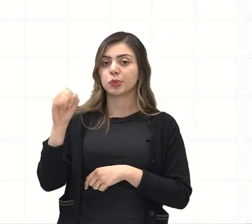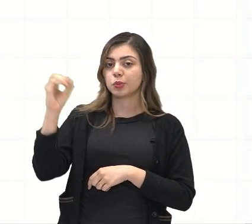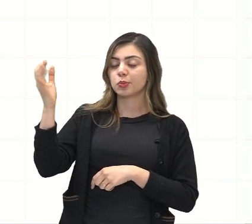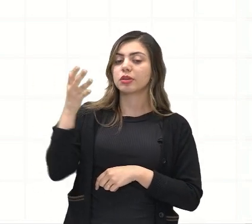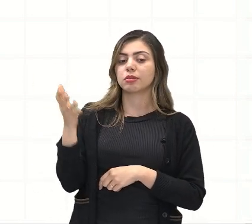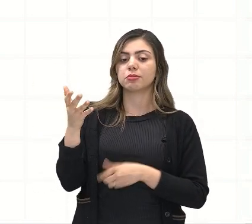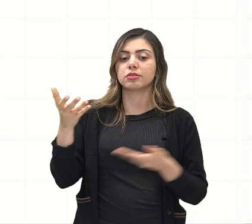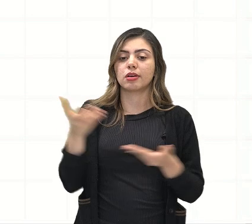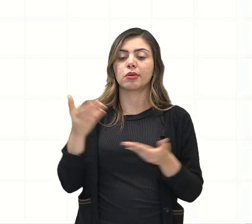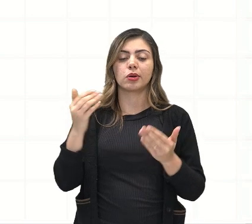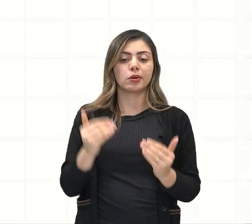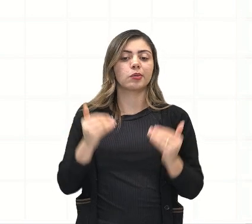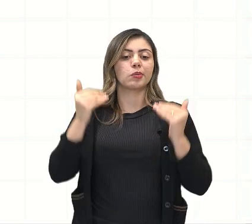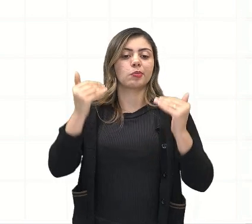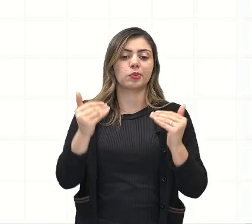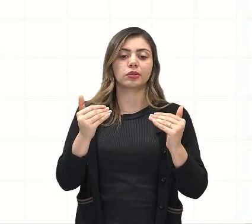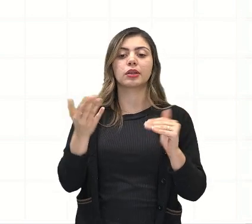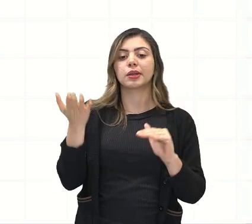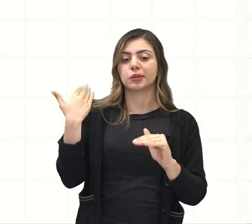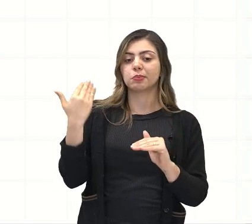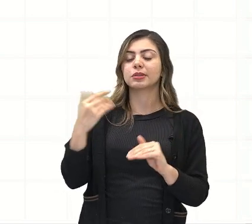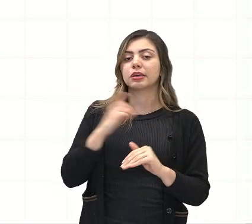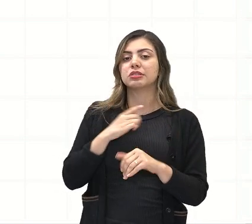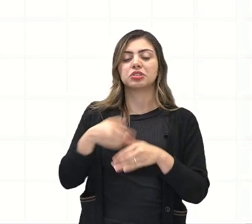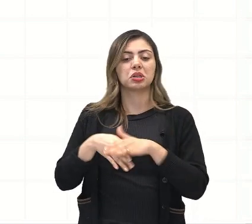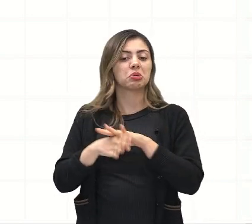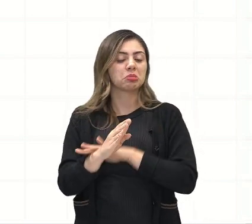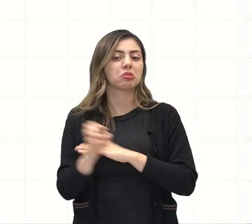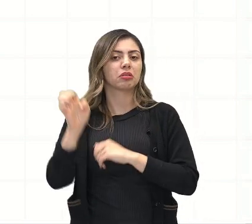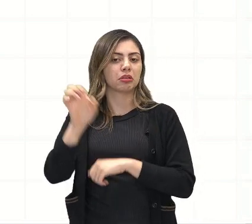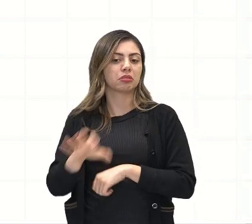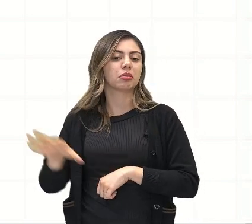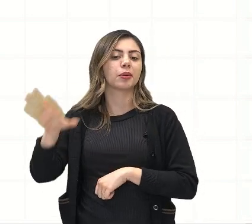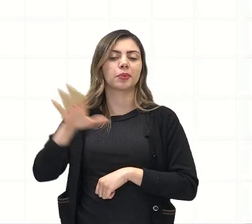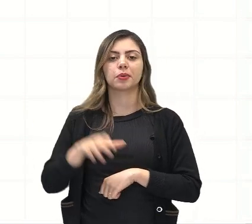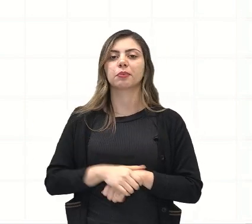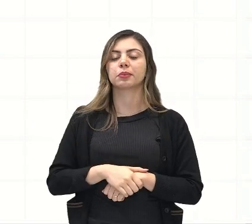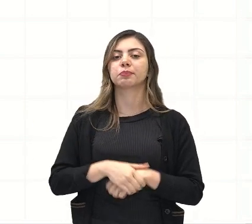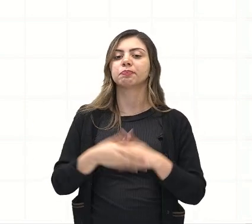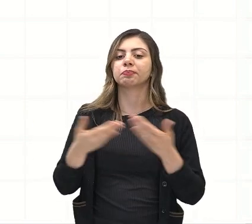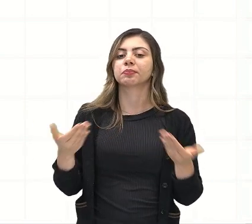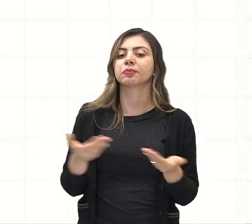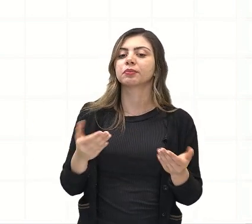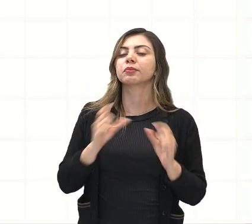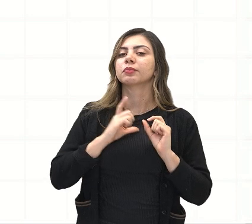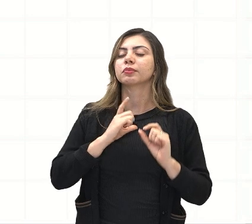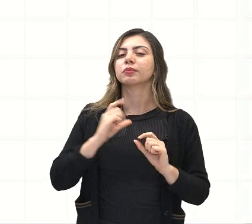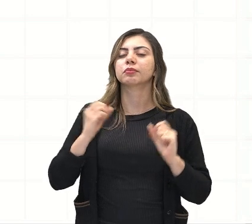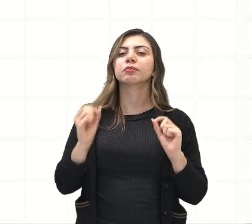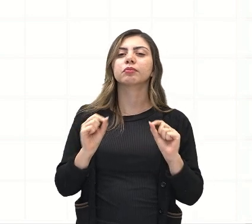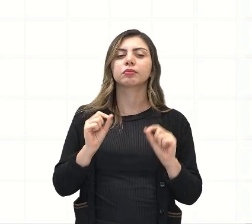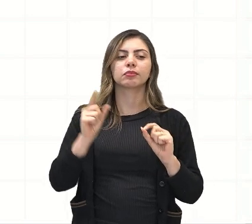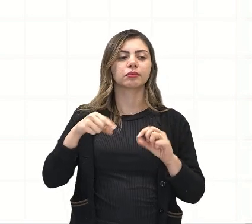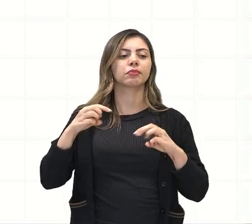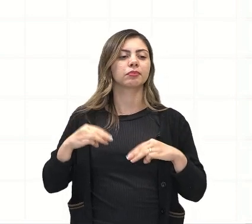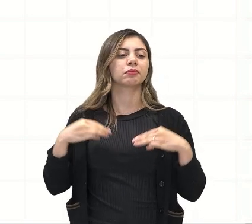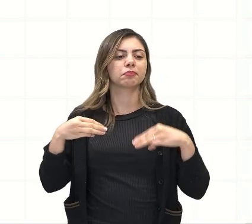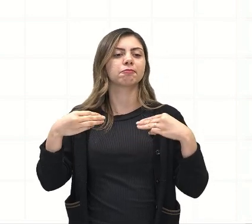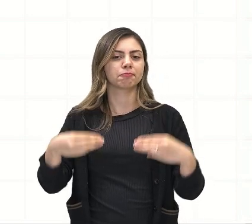poder, antes comum entre os monarcas. Então você vai ter a figura de ministros, né,